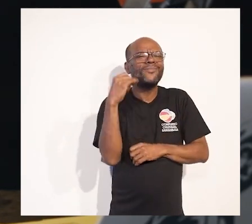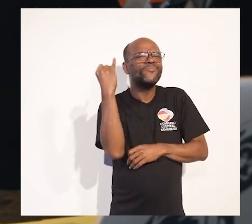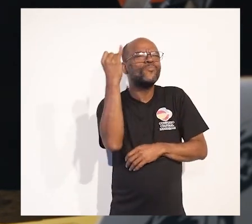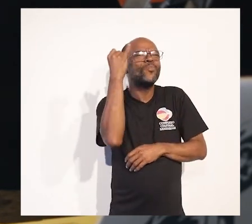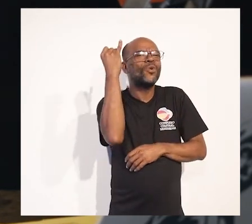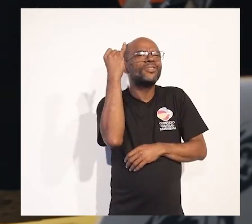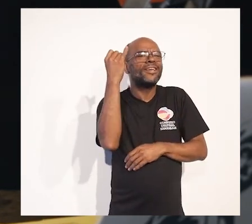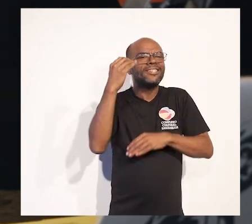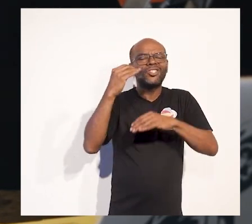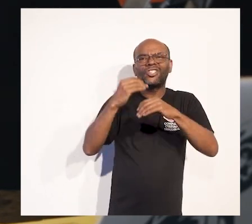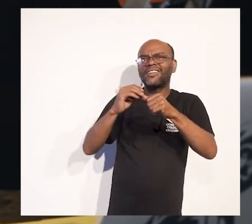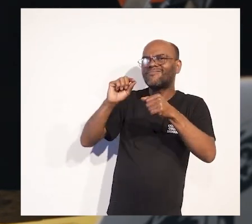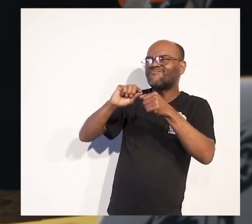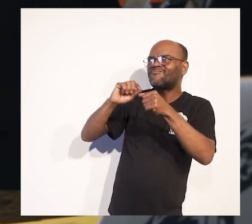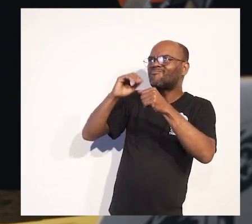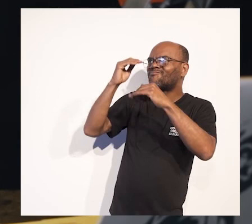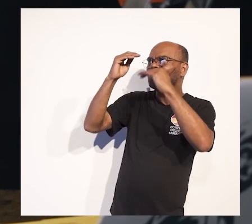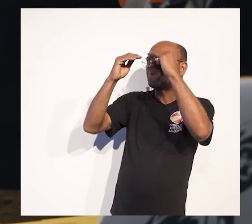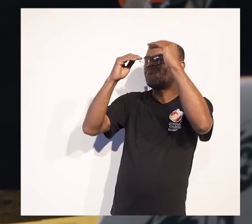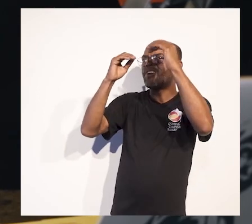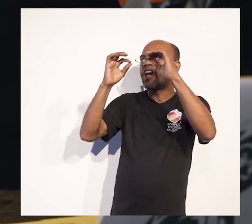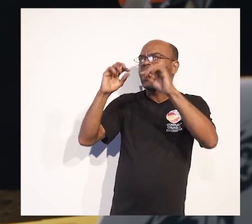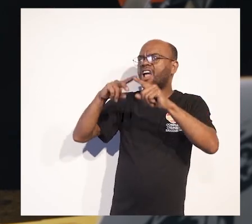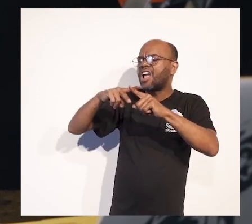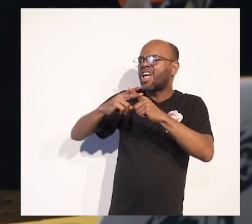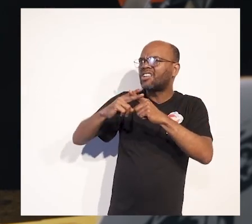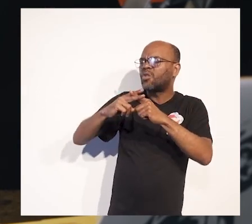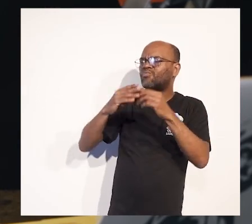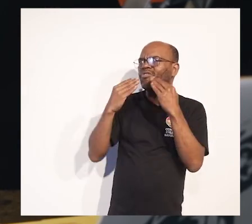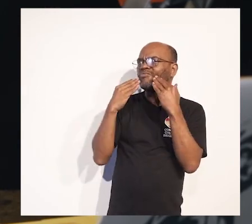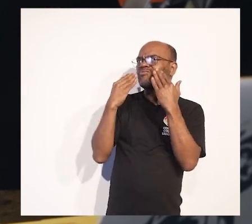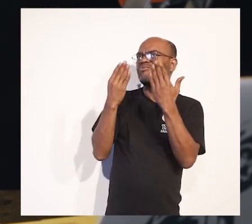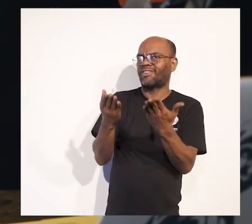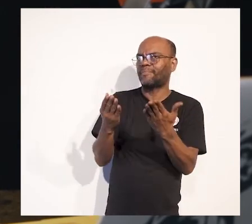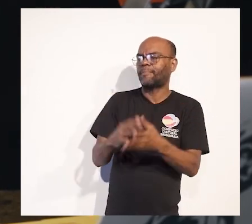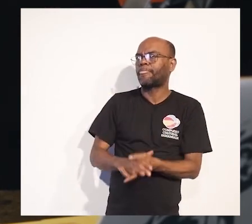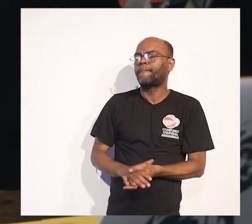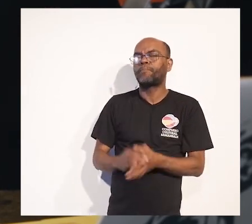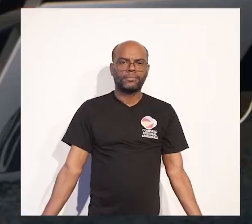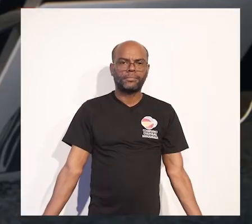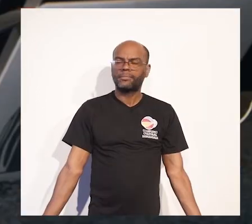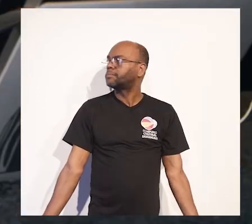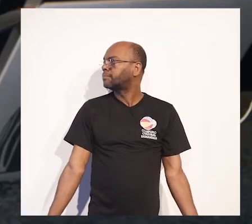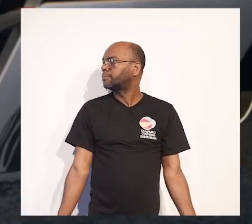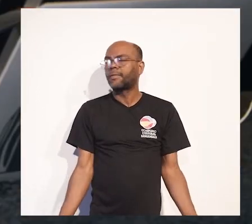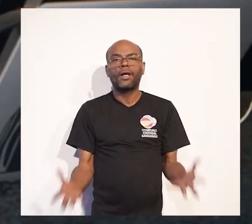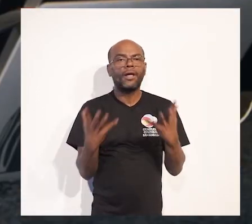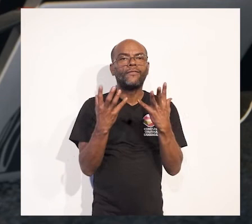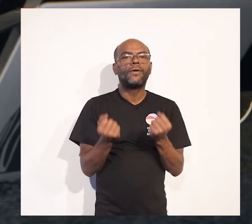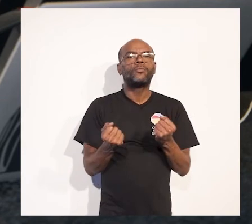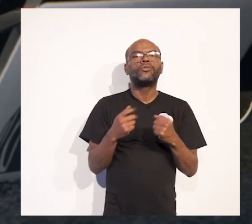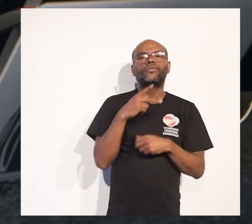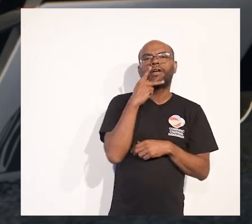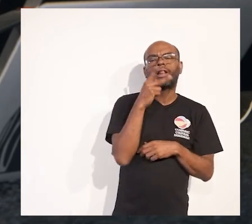de criação da luz dentro de cada cena. Ok? Vamos falar agora